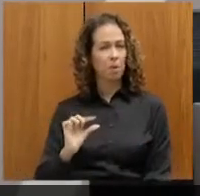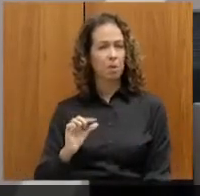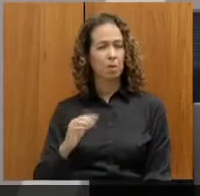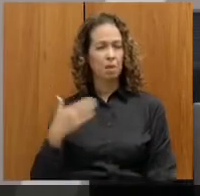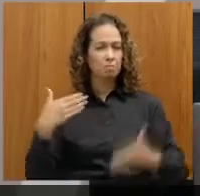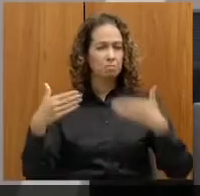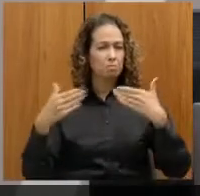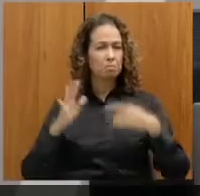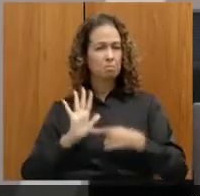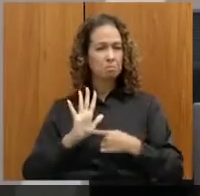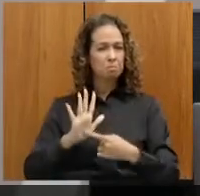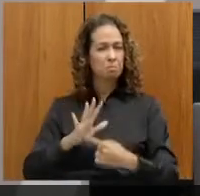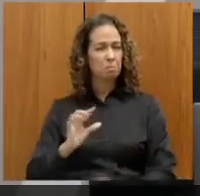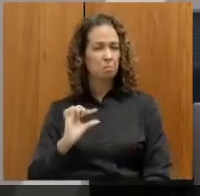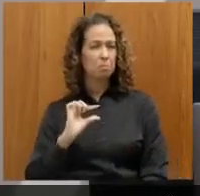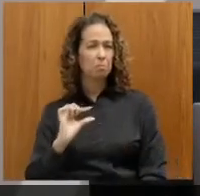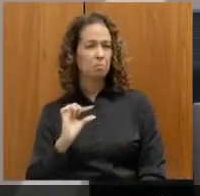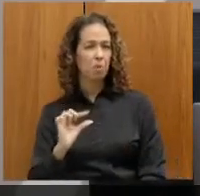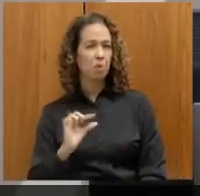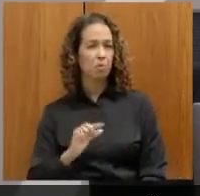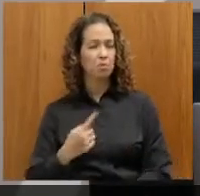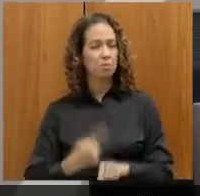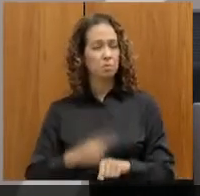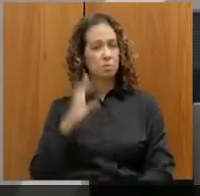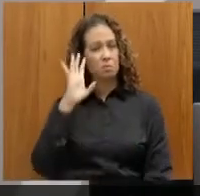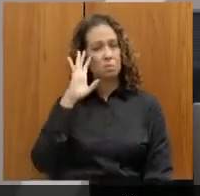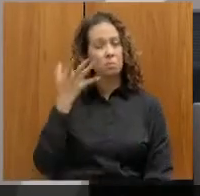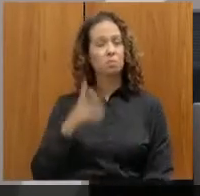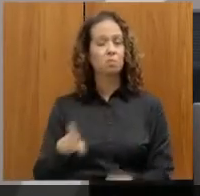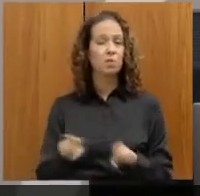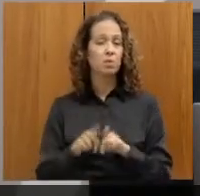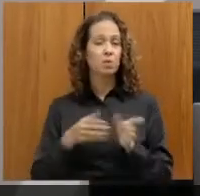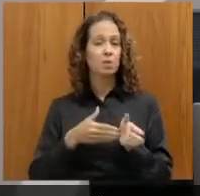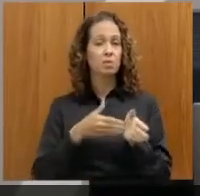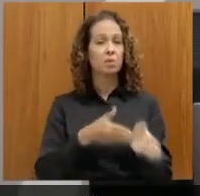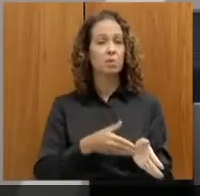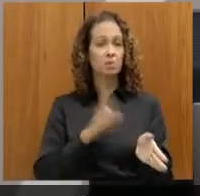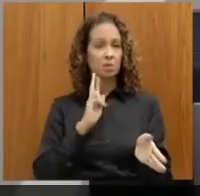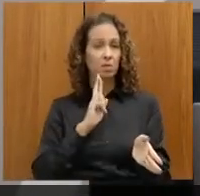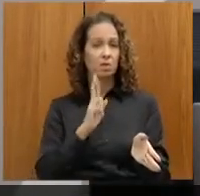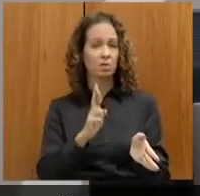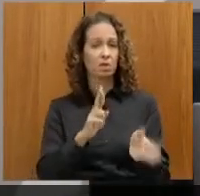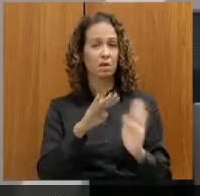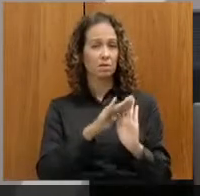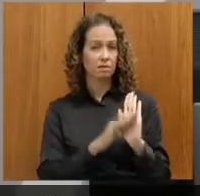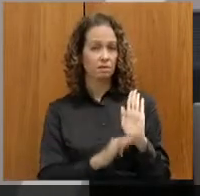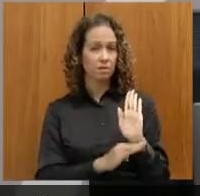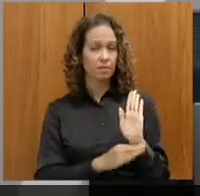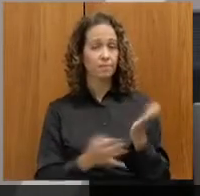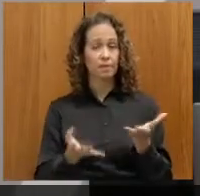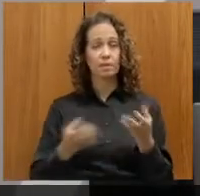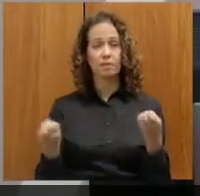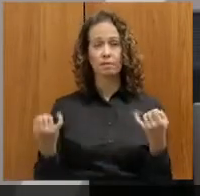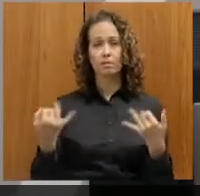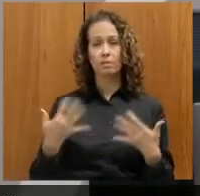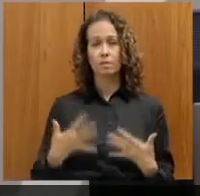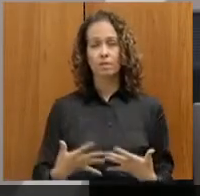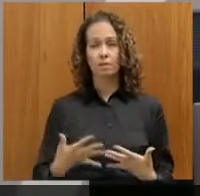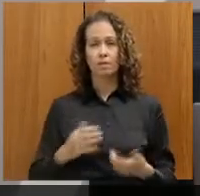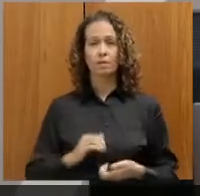transparente na tomada de decisão e no acompanhamento dos resultados queria falar aqui